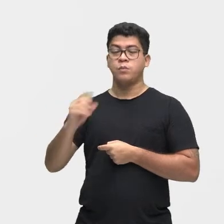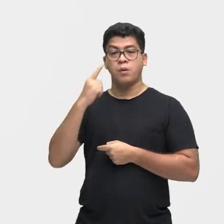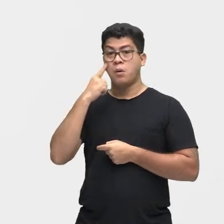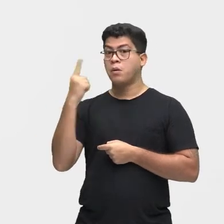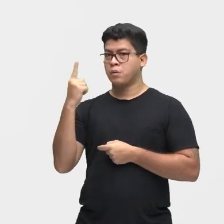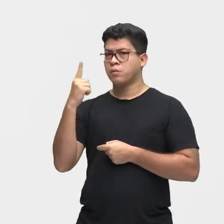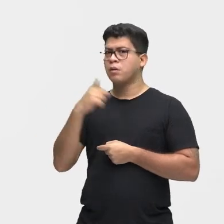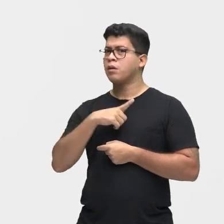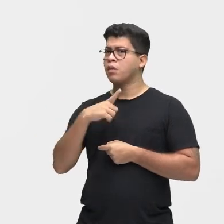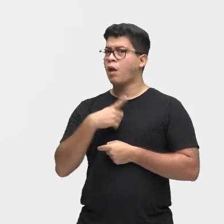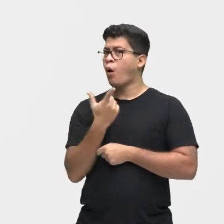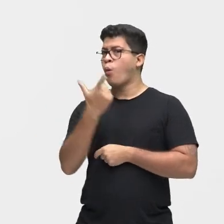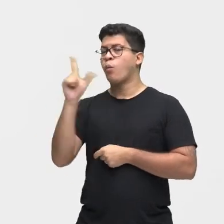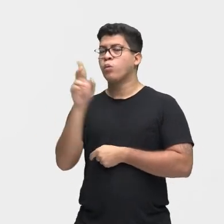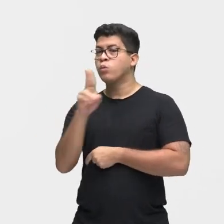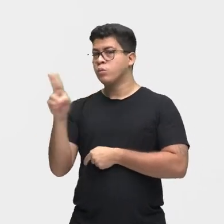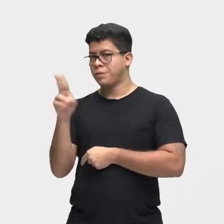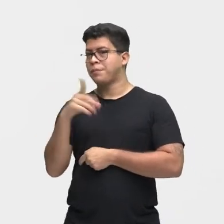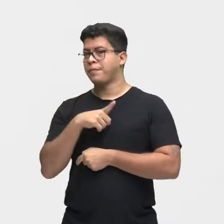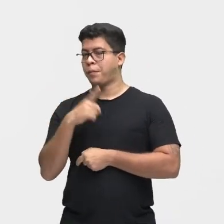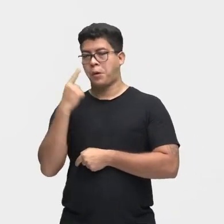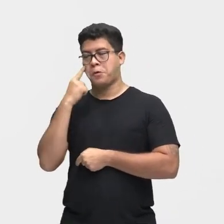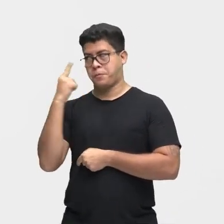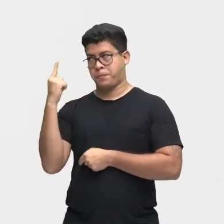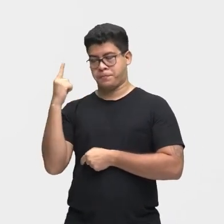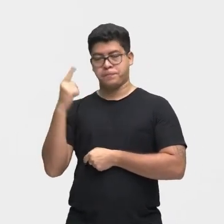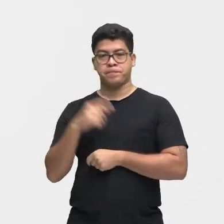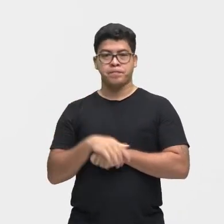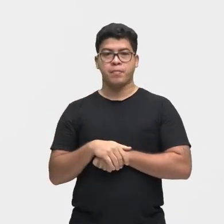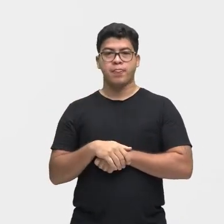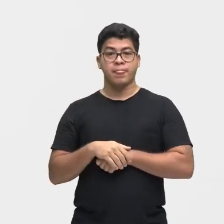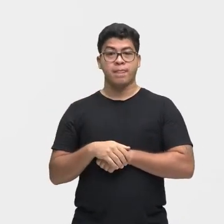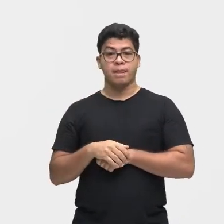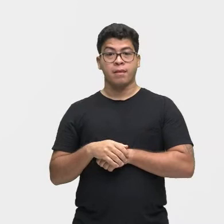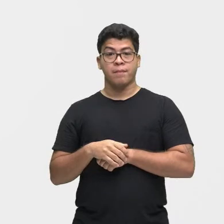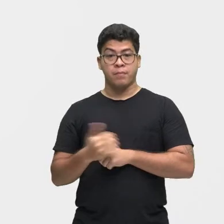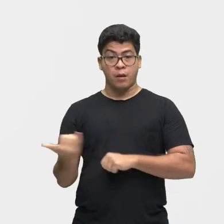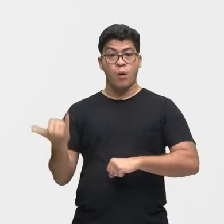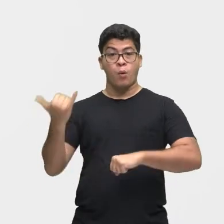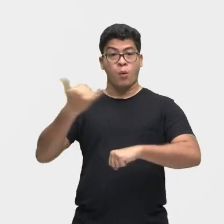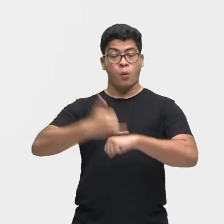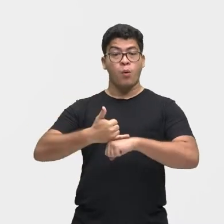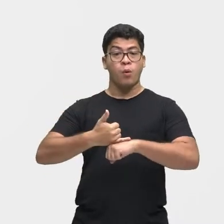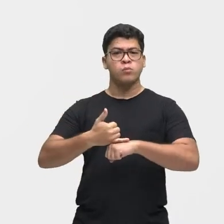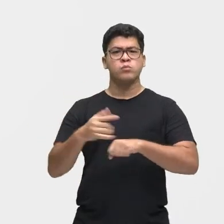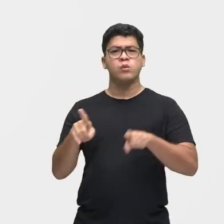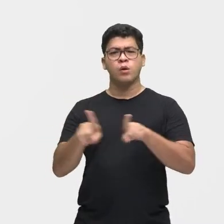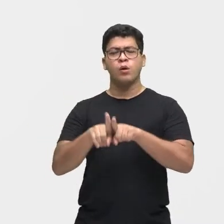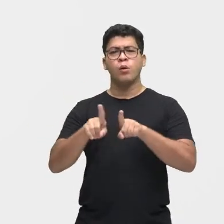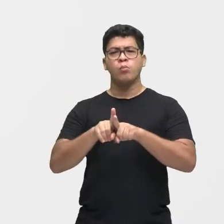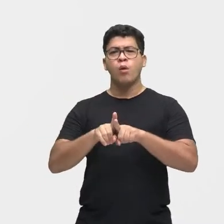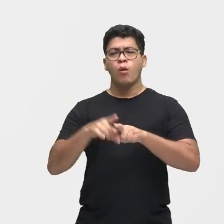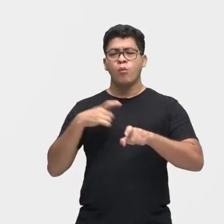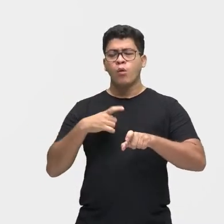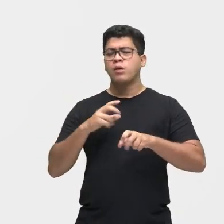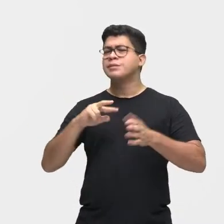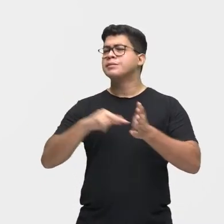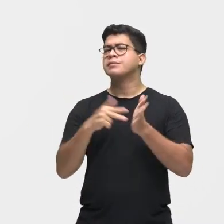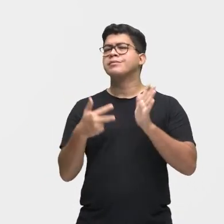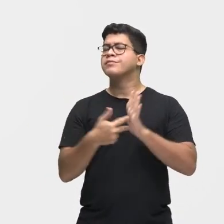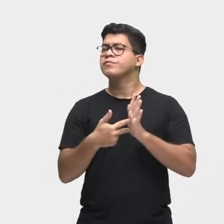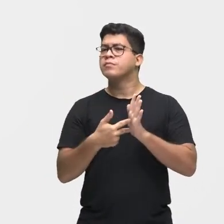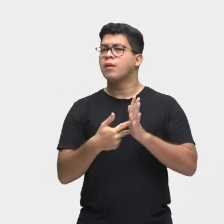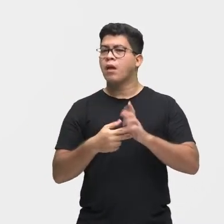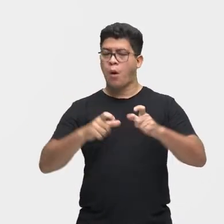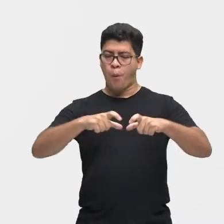bulionismo, desculpa, a professora enrolou a língua aí, derivado do quê? Do bullion, né, o que vem de barra de ouro. Era uma prática